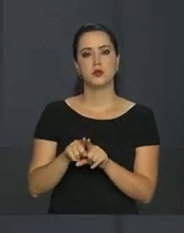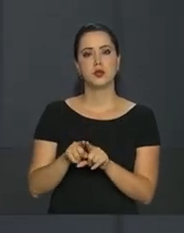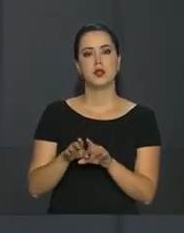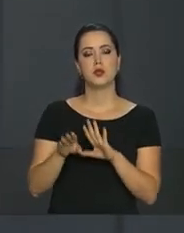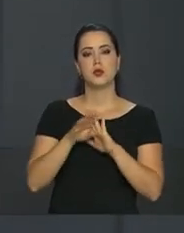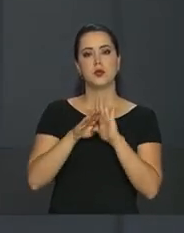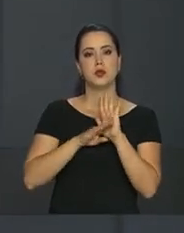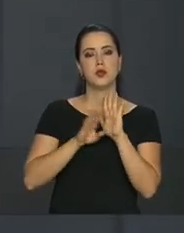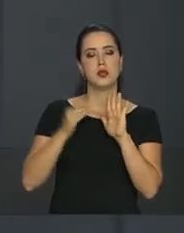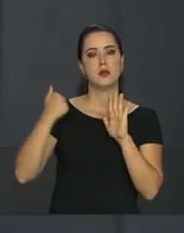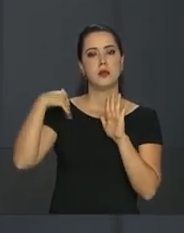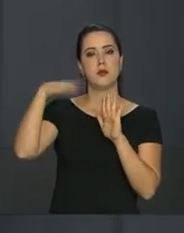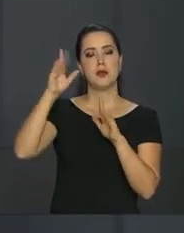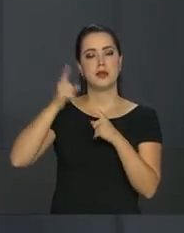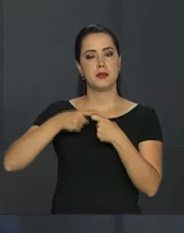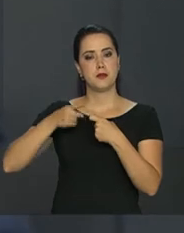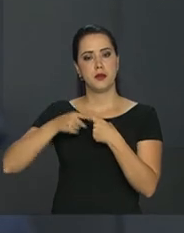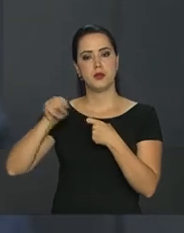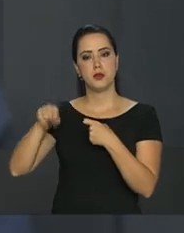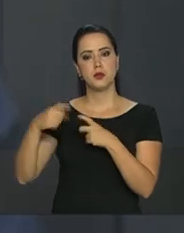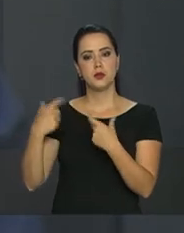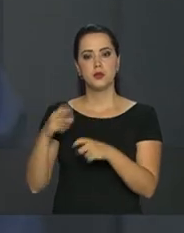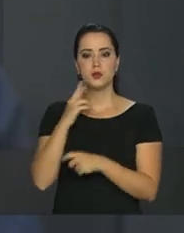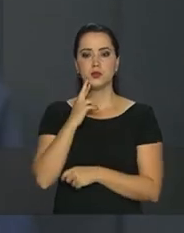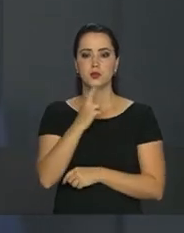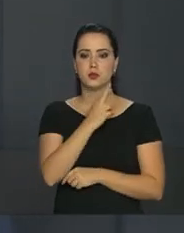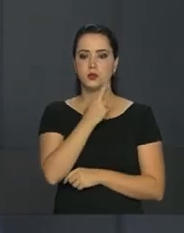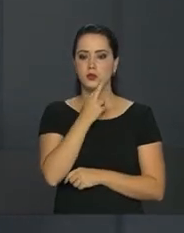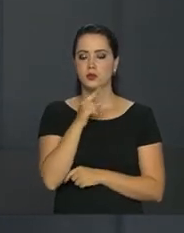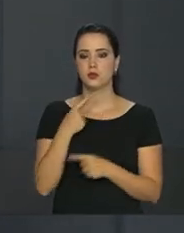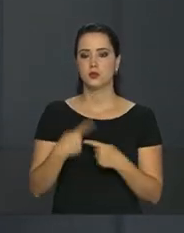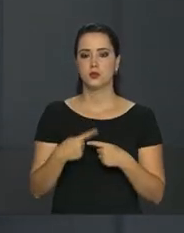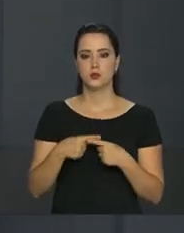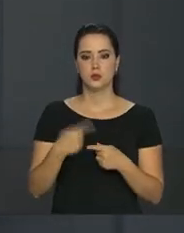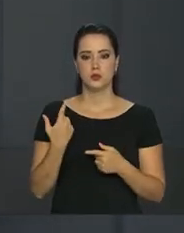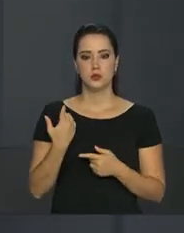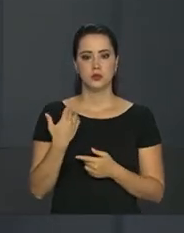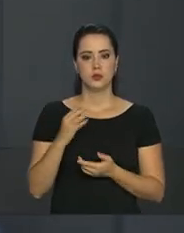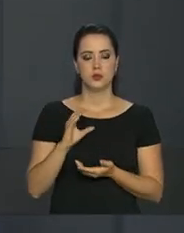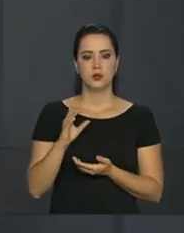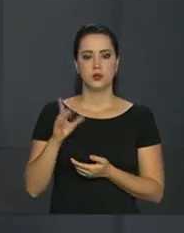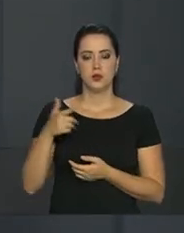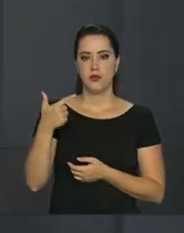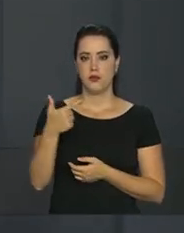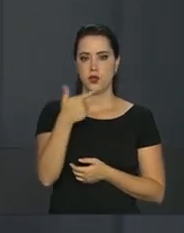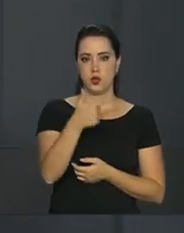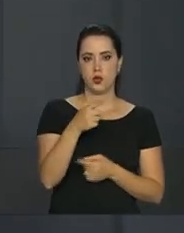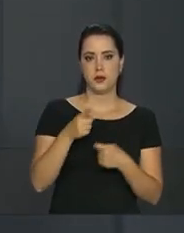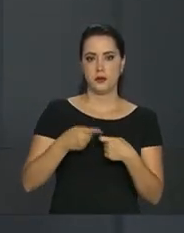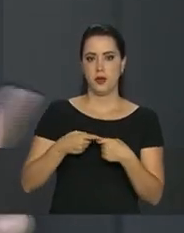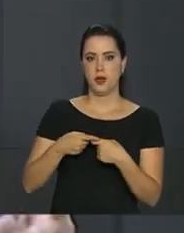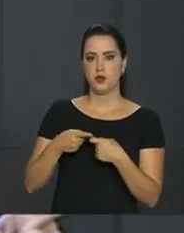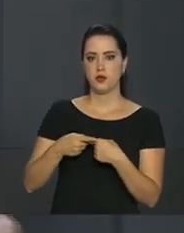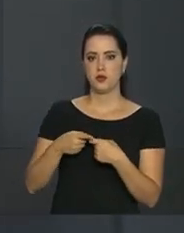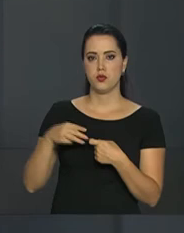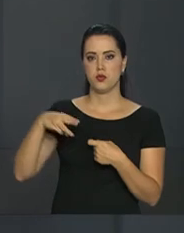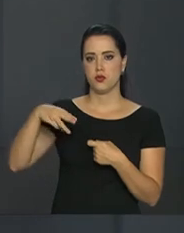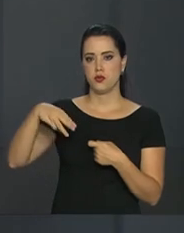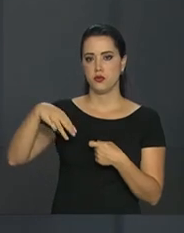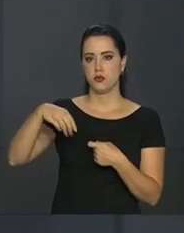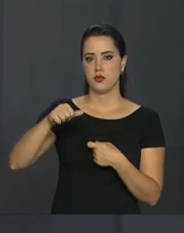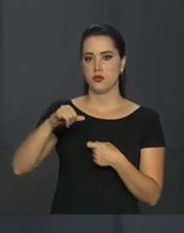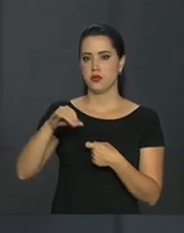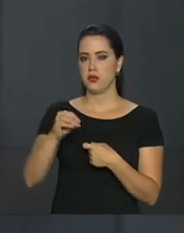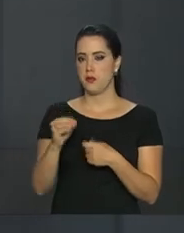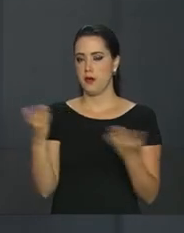médicos mais médicos lá na região foram enviados 22 médicos em maio agora de